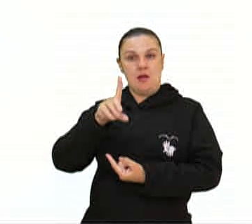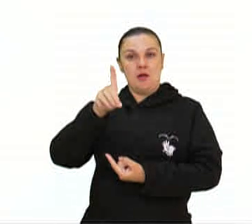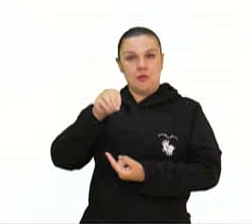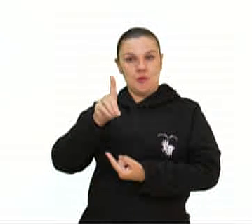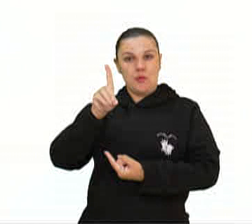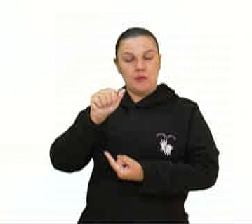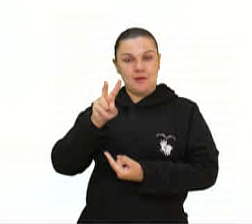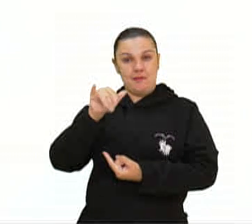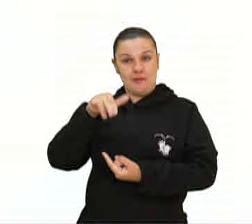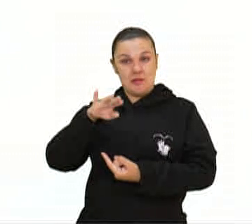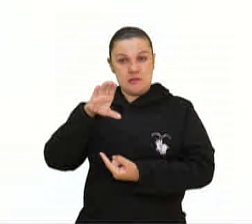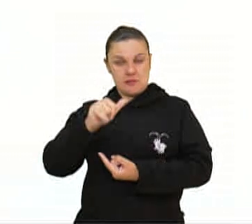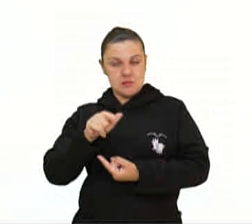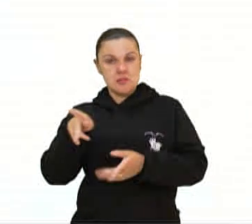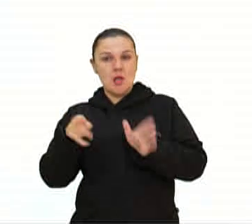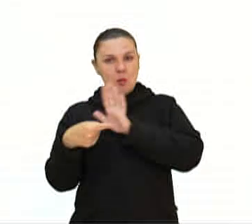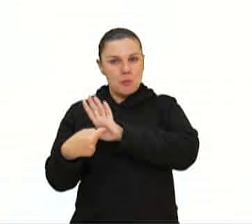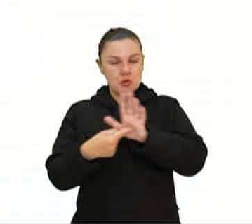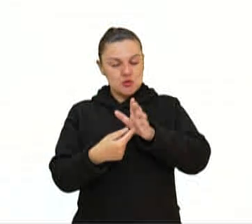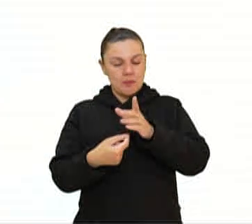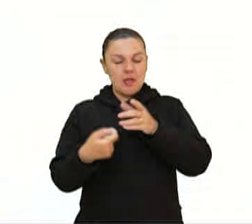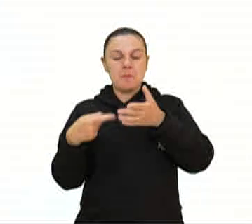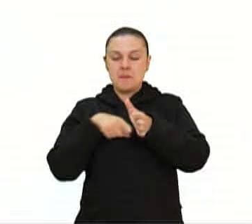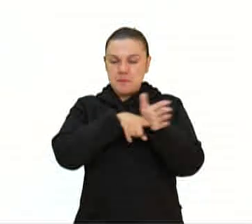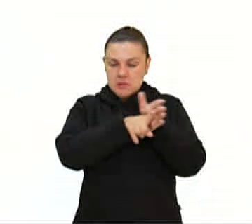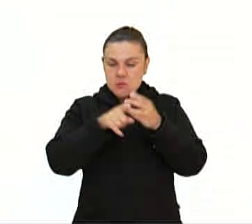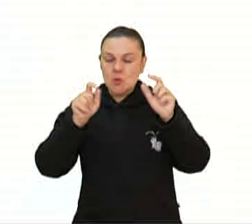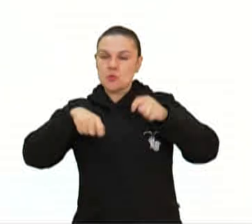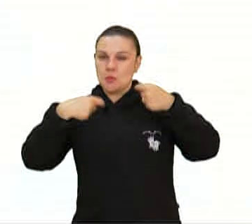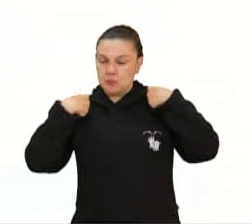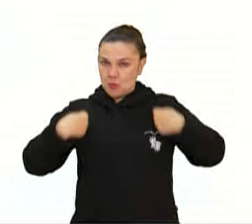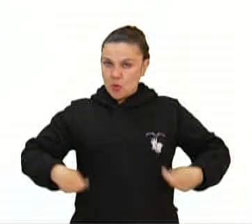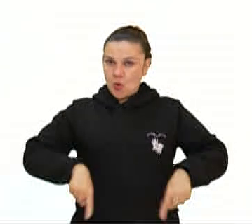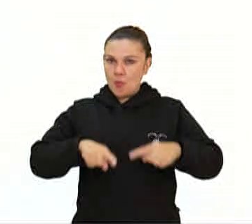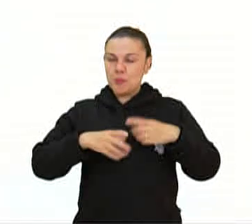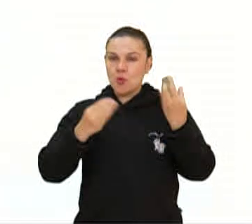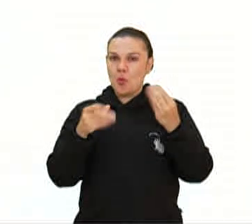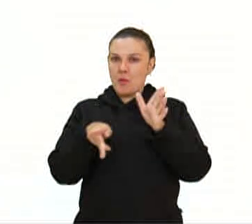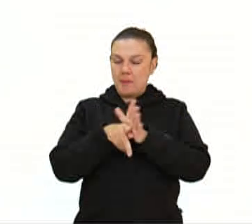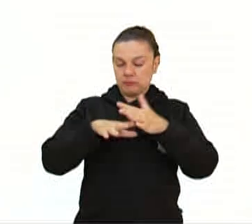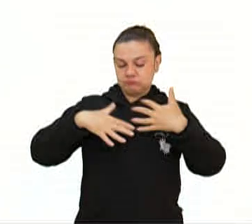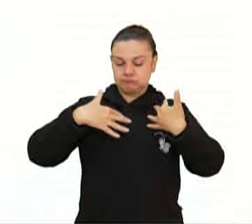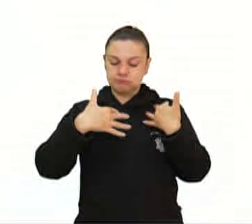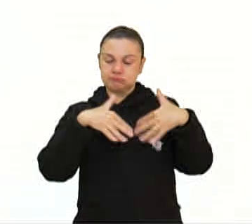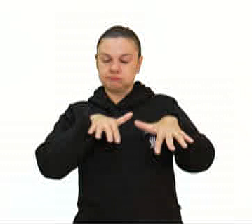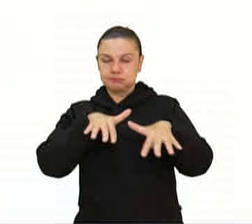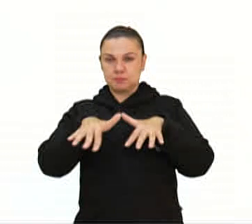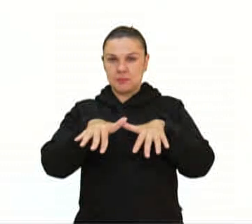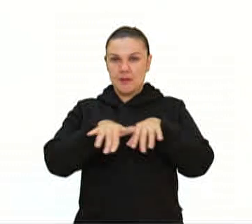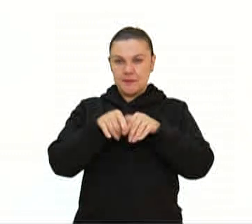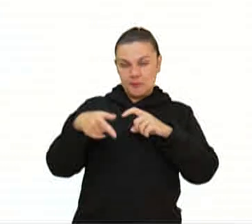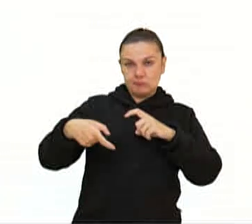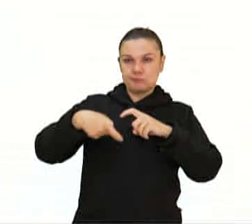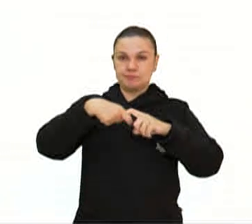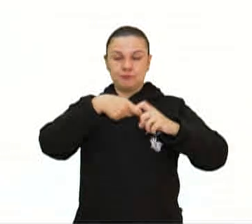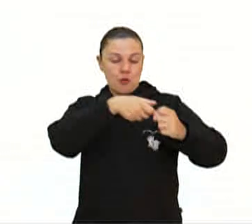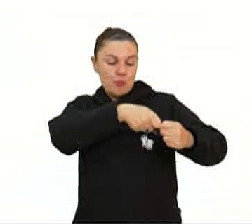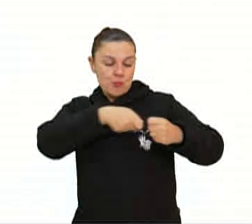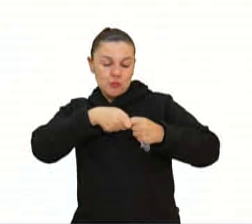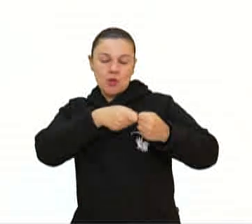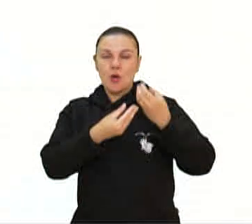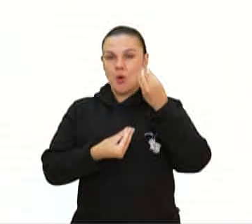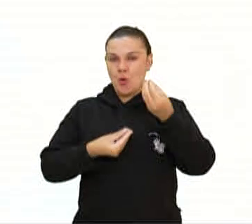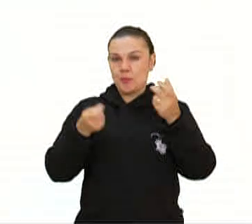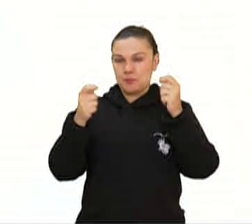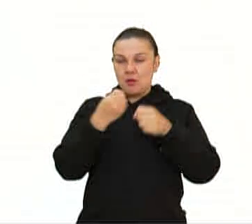revelam como músculos, tendões e ossos constituem sistemas mecânicos de trações, alavancas e torques, como é